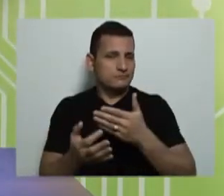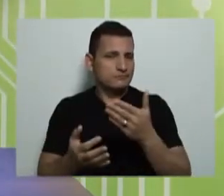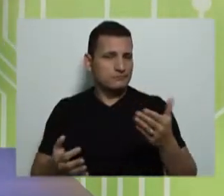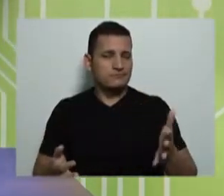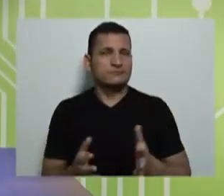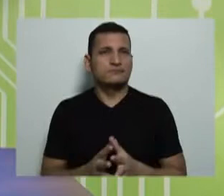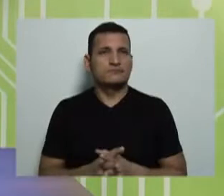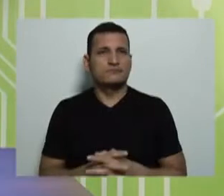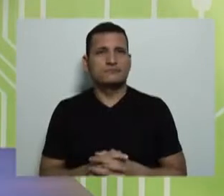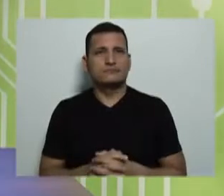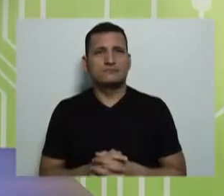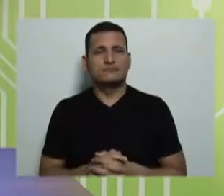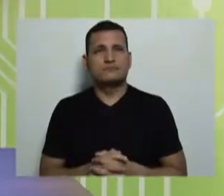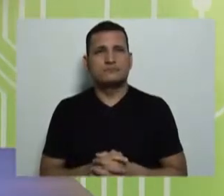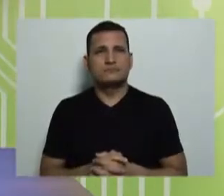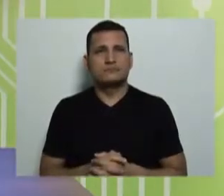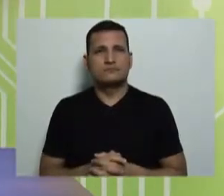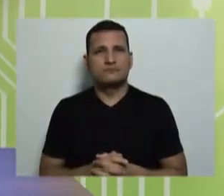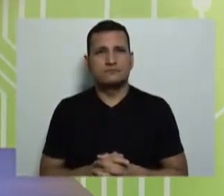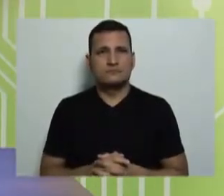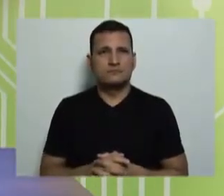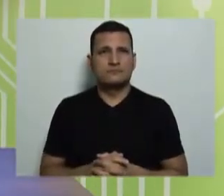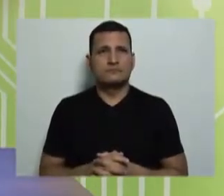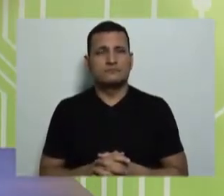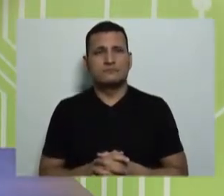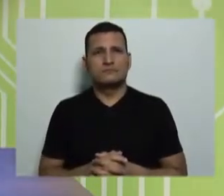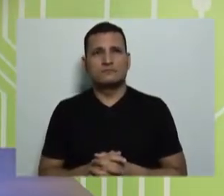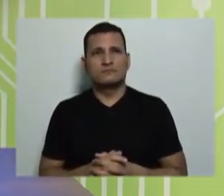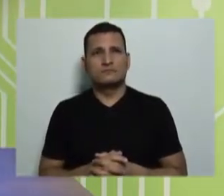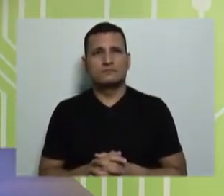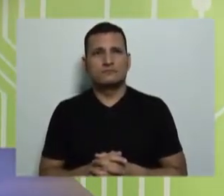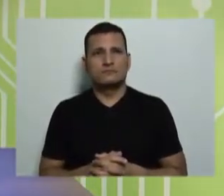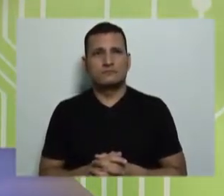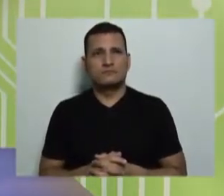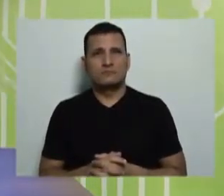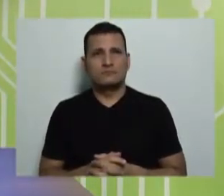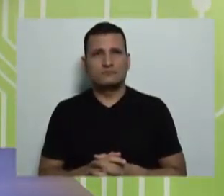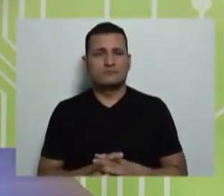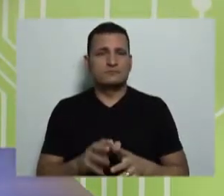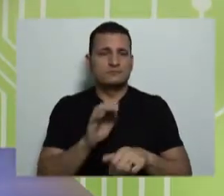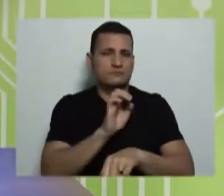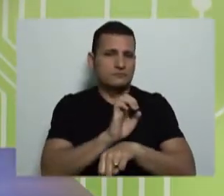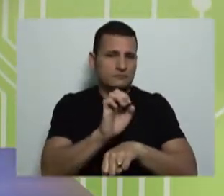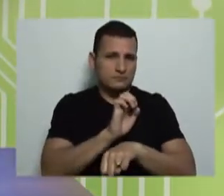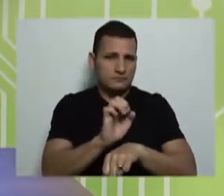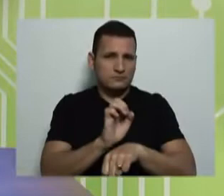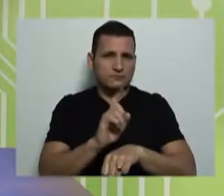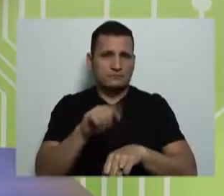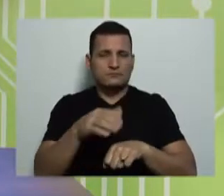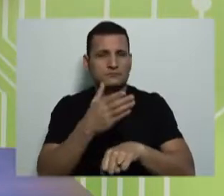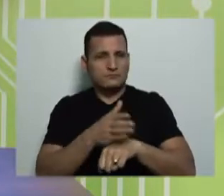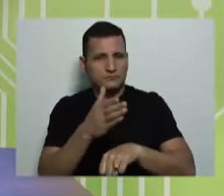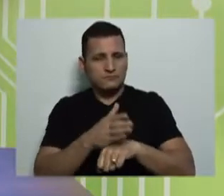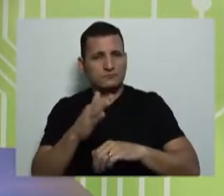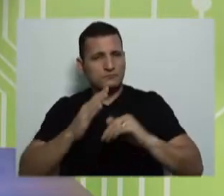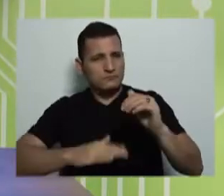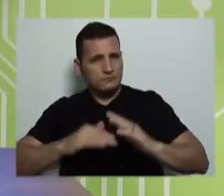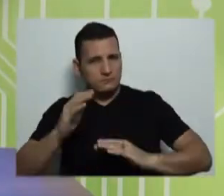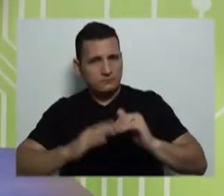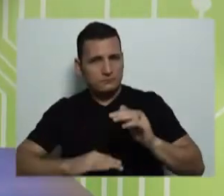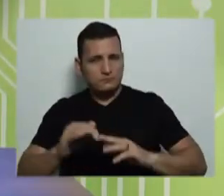pouco. Mas finalizando essa primeira parte aqui da palestra. O estágio é prática profissional